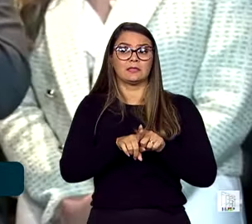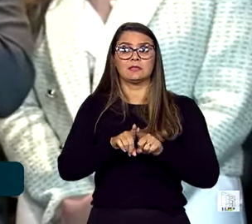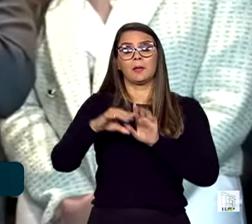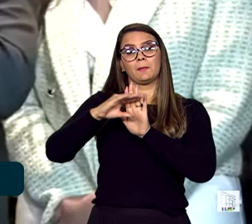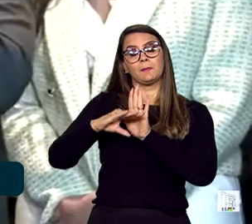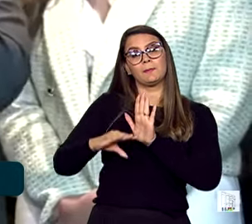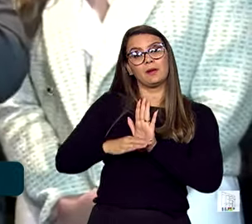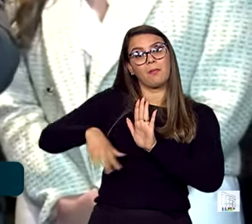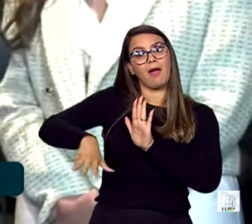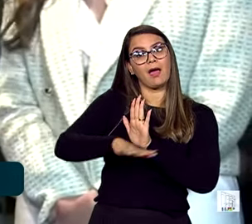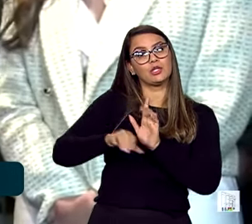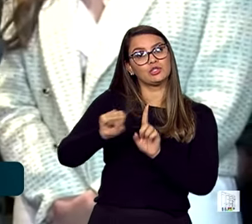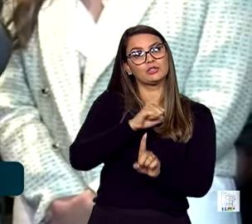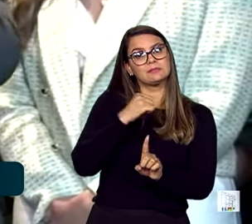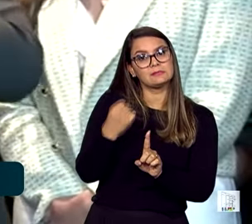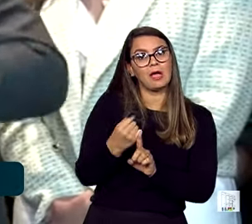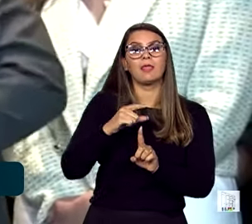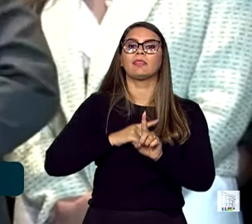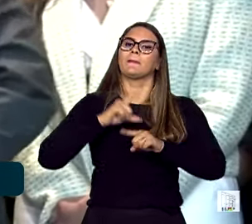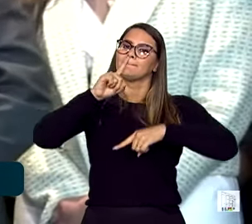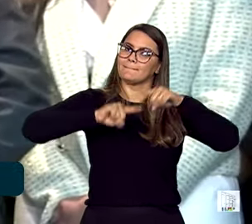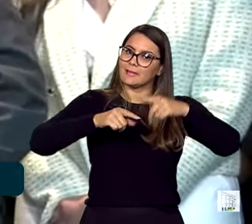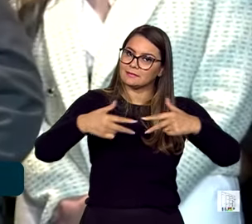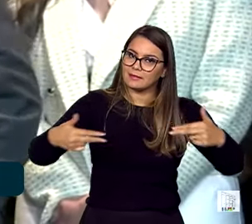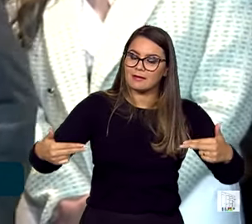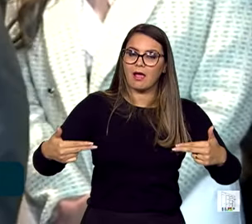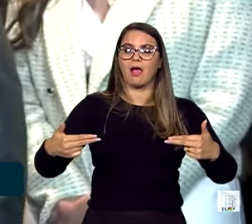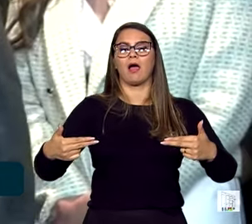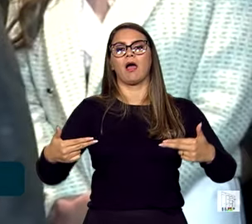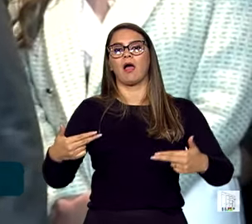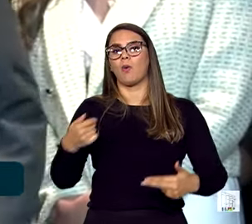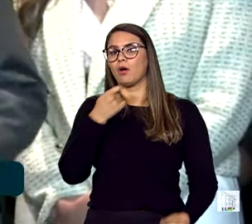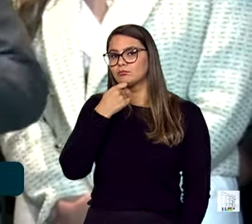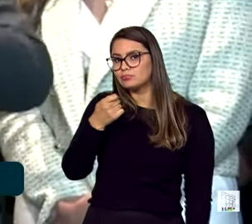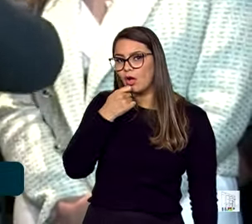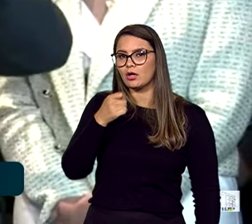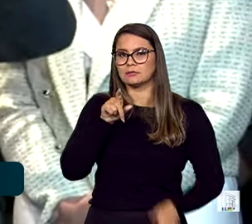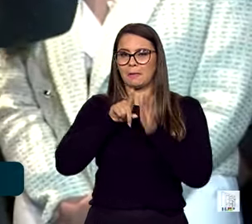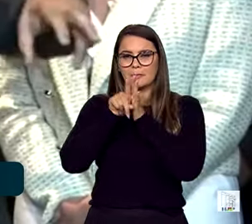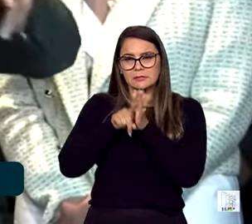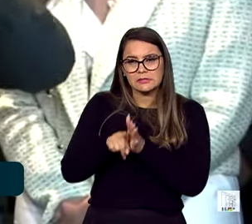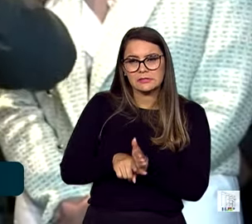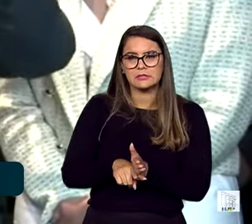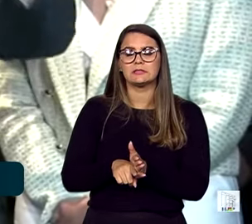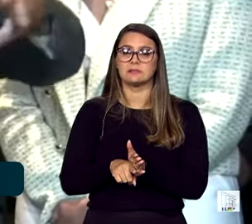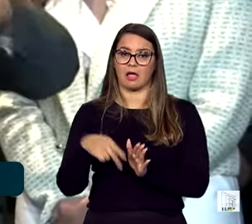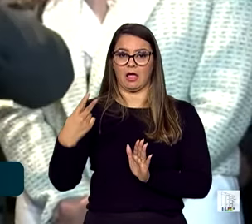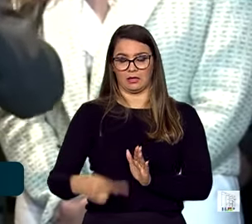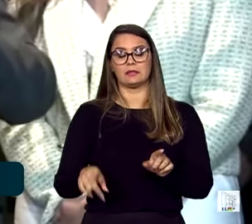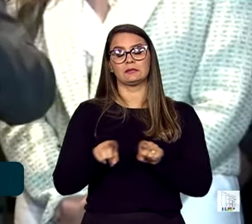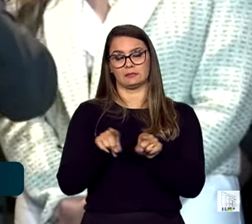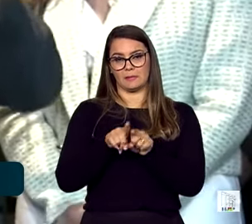de natureza social, temos equipamentos de toxicologia forense aqui também para